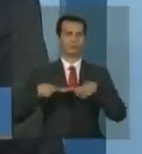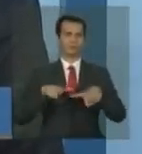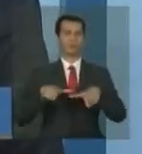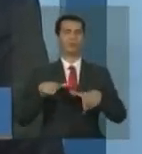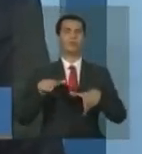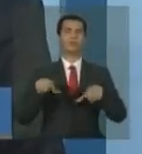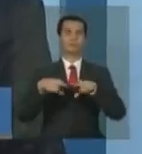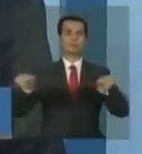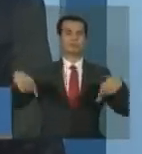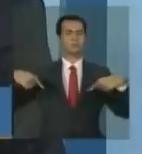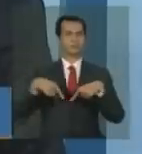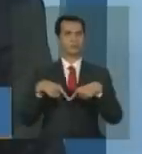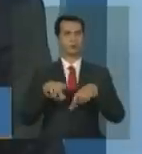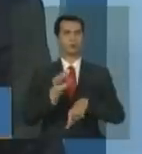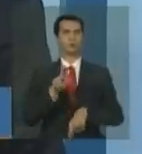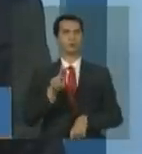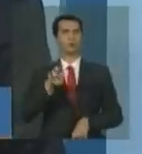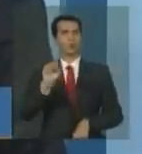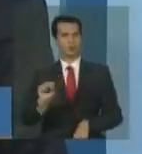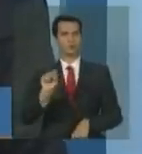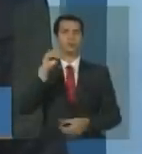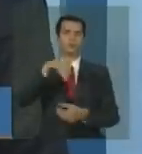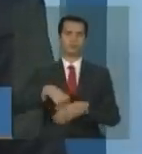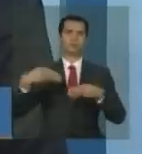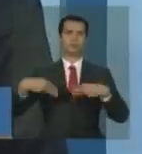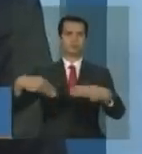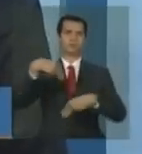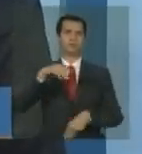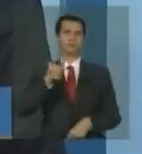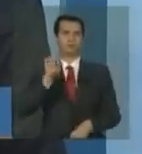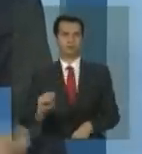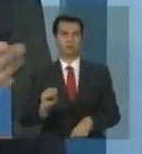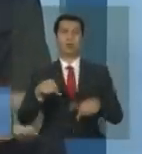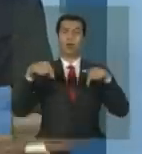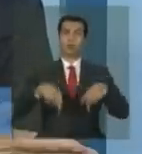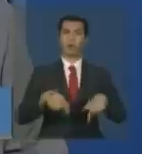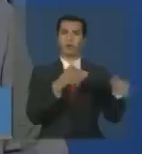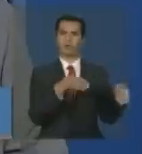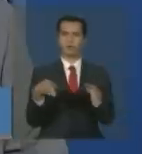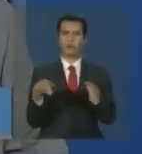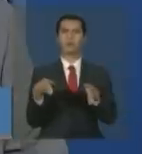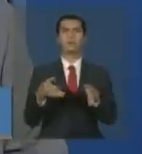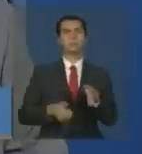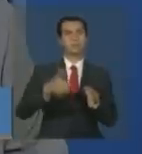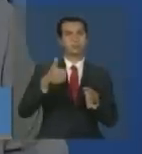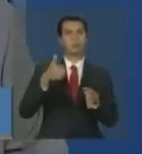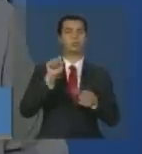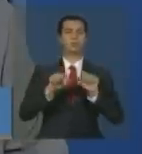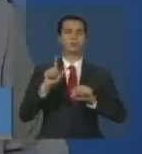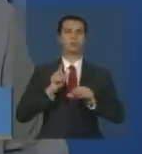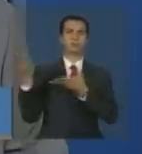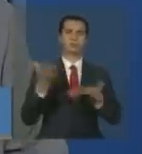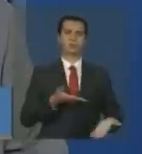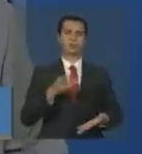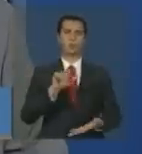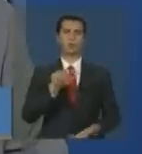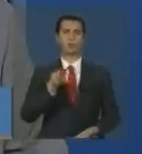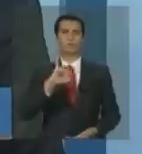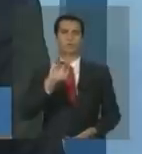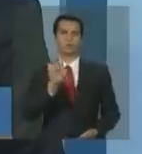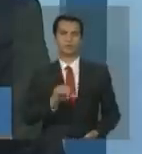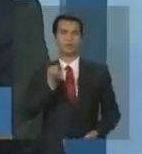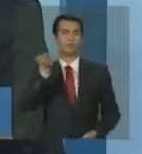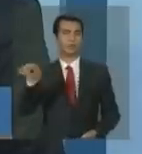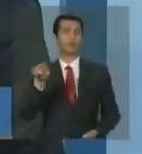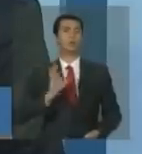de Assistência Social. E neste primeiro bloco, a gente conta com a presença de Luiz Otávio Farias, da Coordenação Geral de